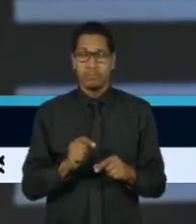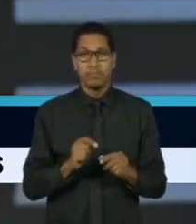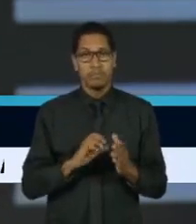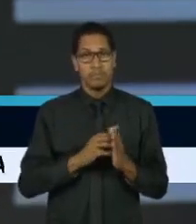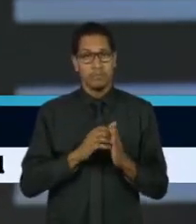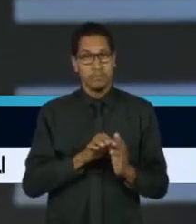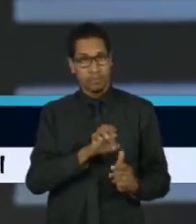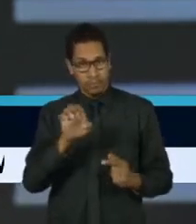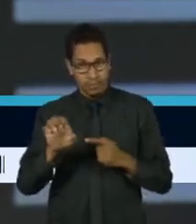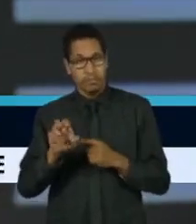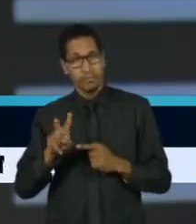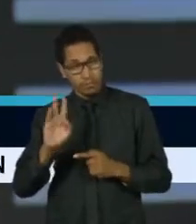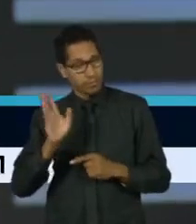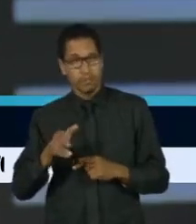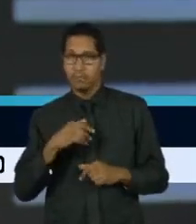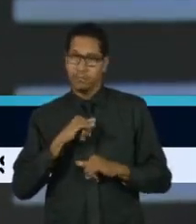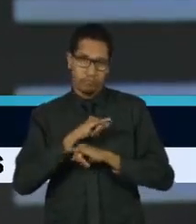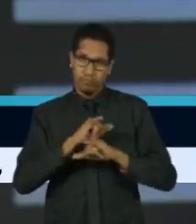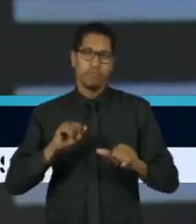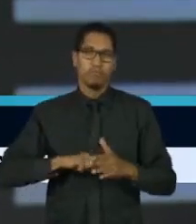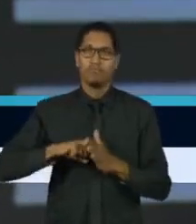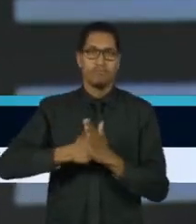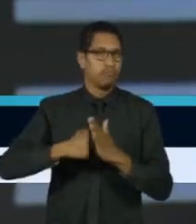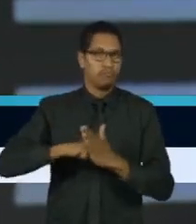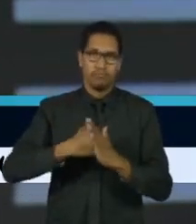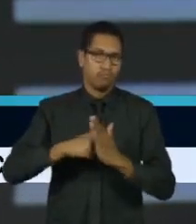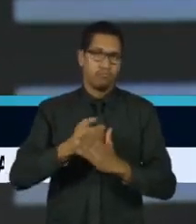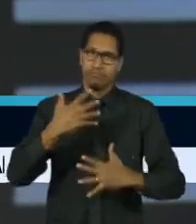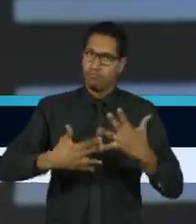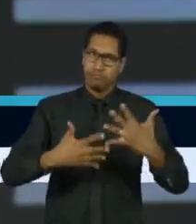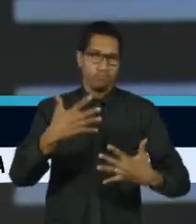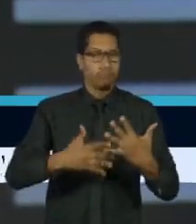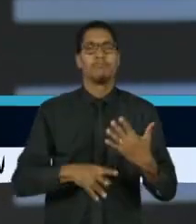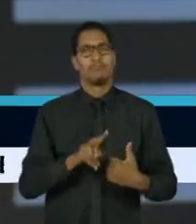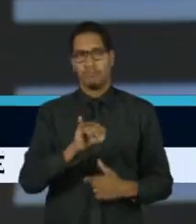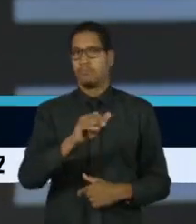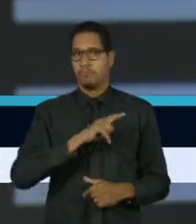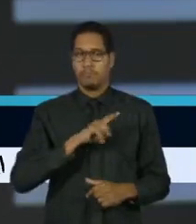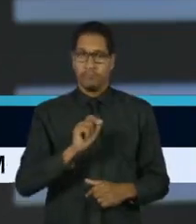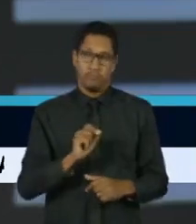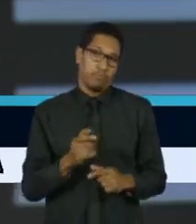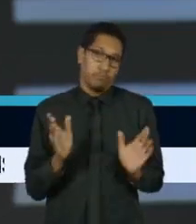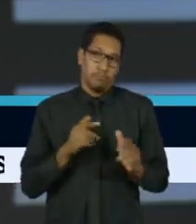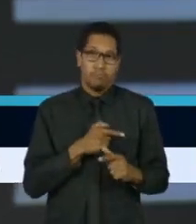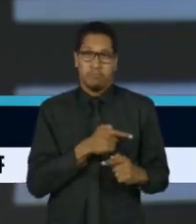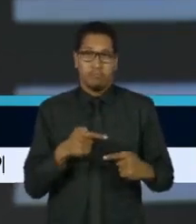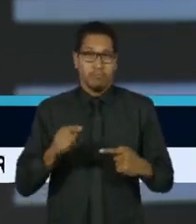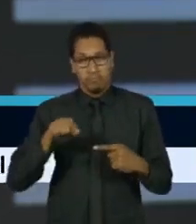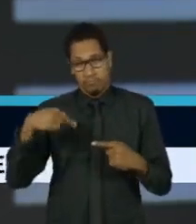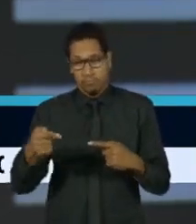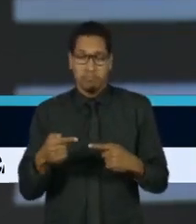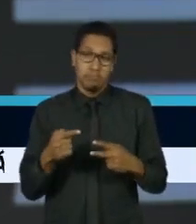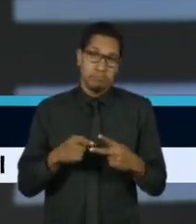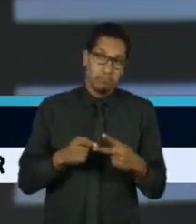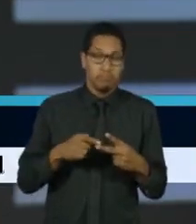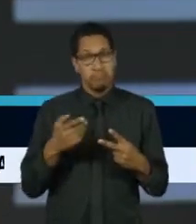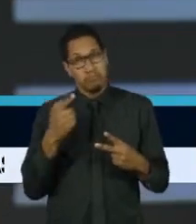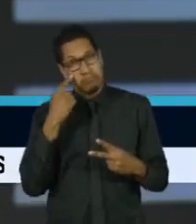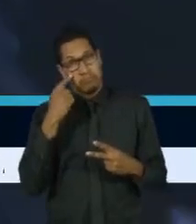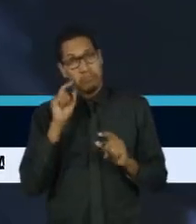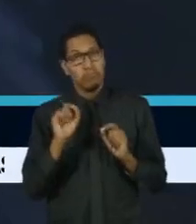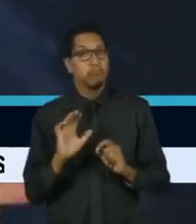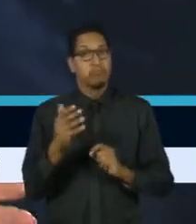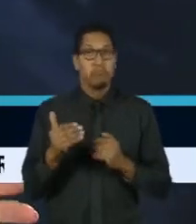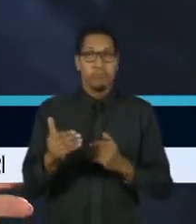no Senado. Então, acho que até a semana que vem, muita coisa pode acontecer. Até nada, até nenhuma votação. Agora,